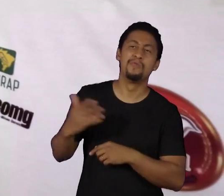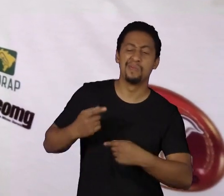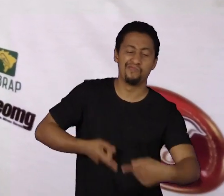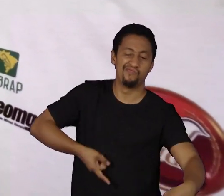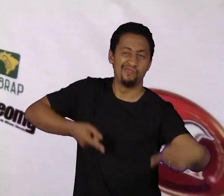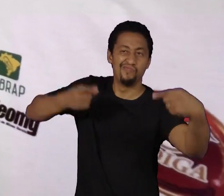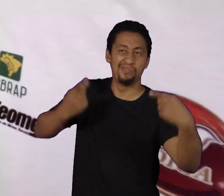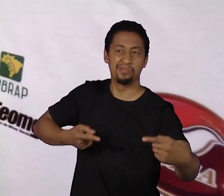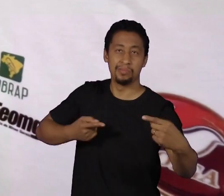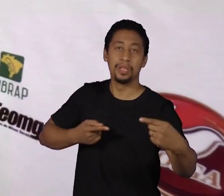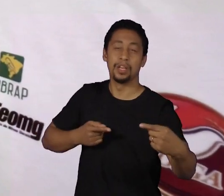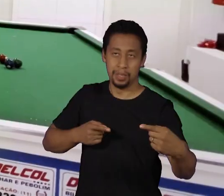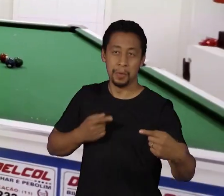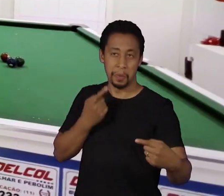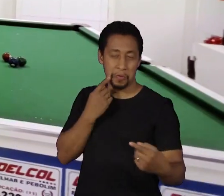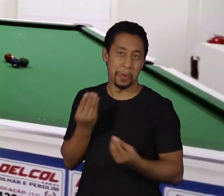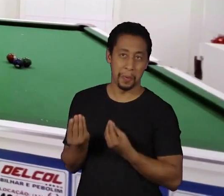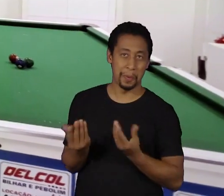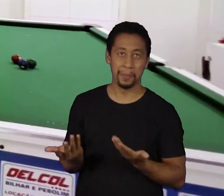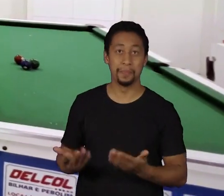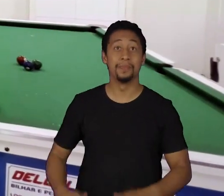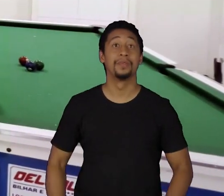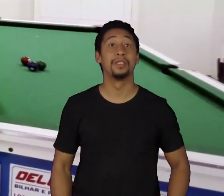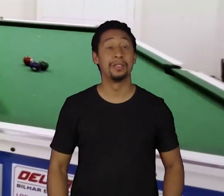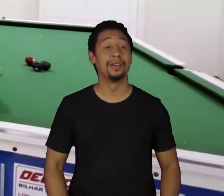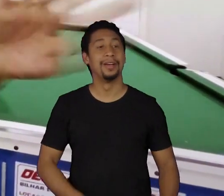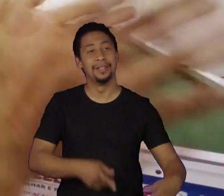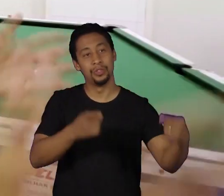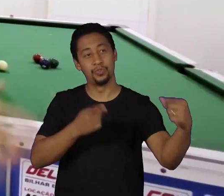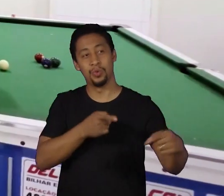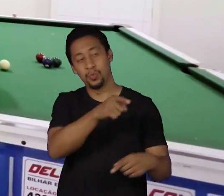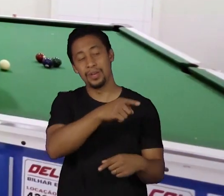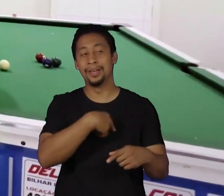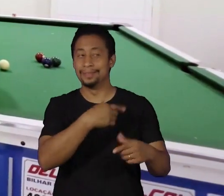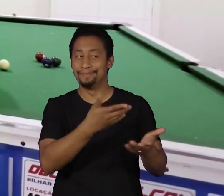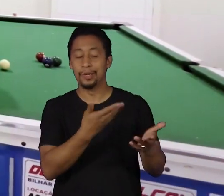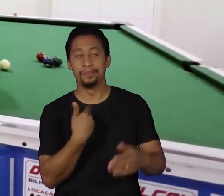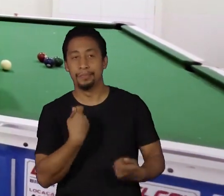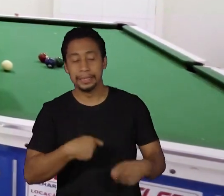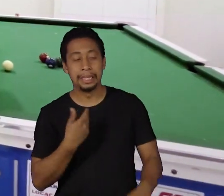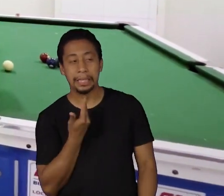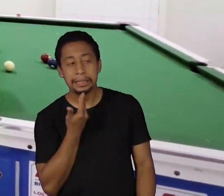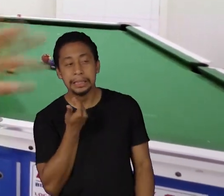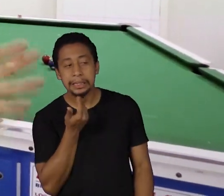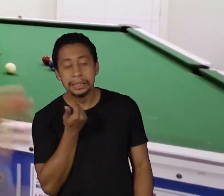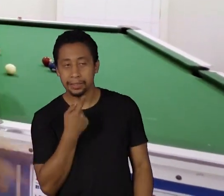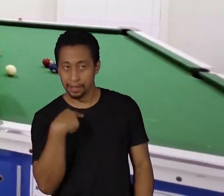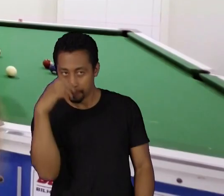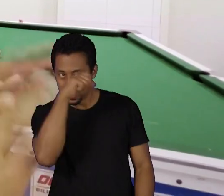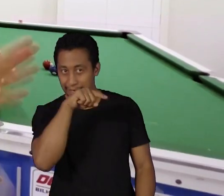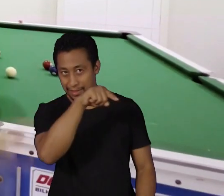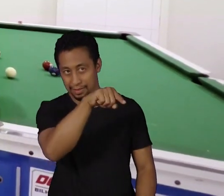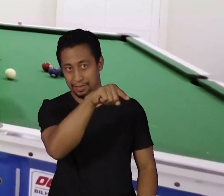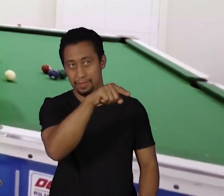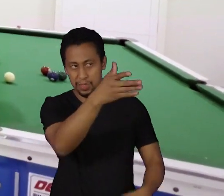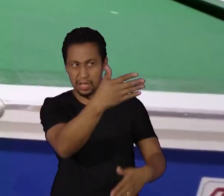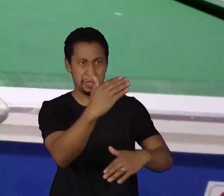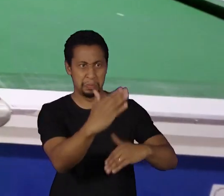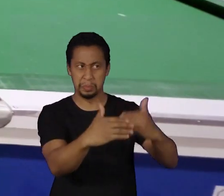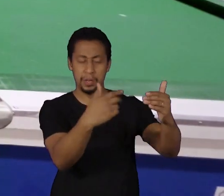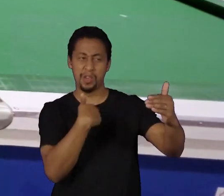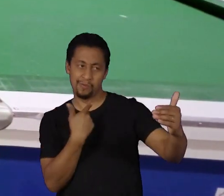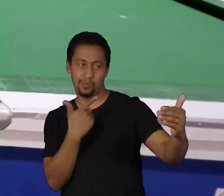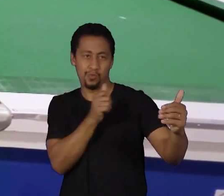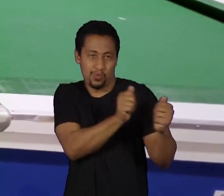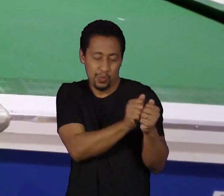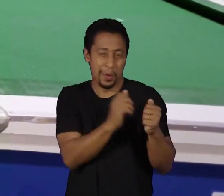nós dois aqui já tá com zia que nós jogamos. Eu jogando com ele, eu só tenho mais a aprender, porque tudo que eu jogando com esse homem aí, eu vou para o cara só aprende cada vez mais.